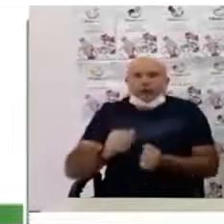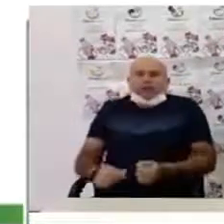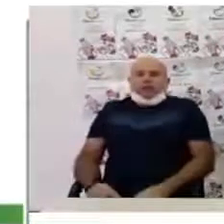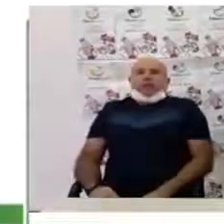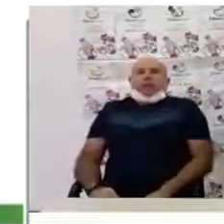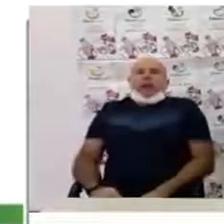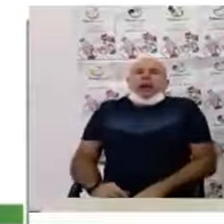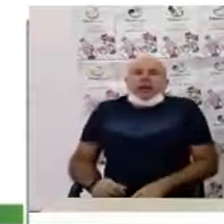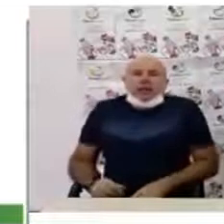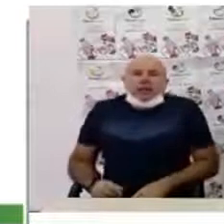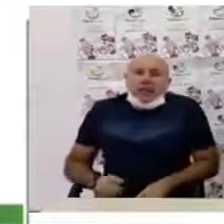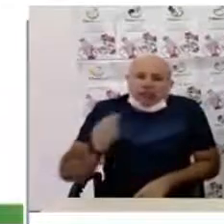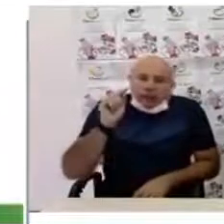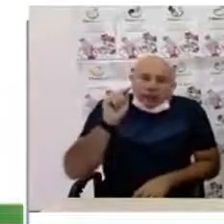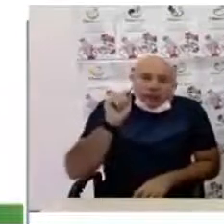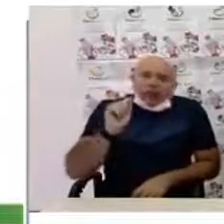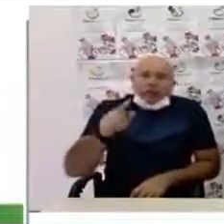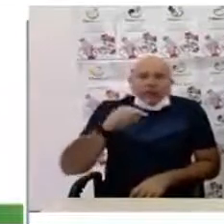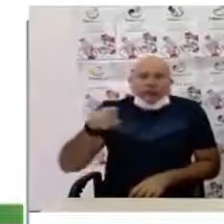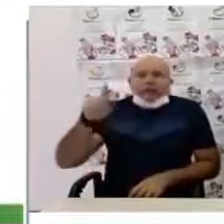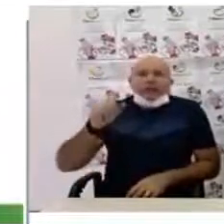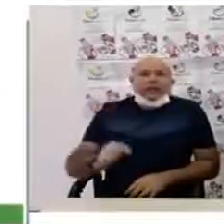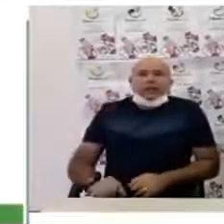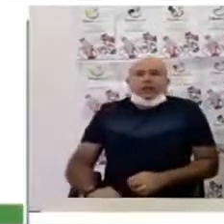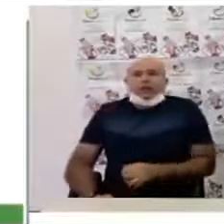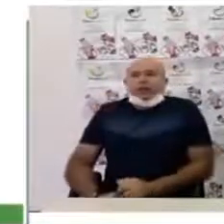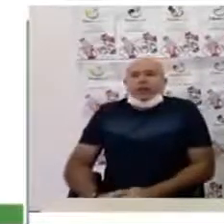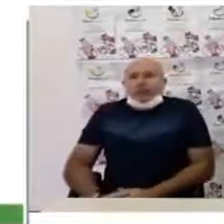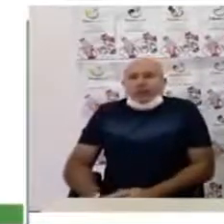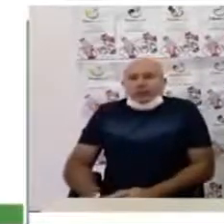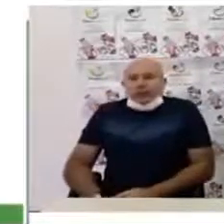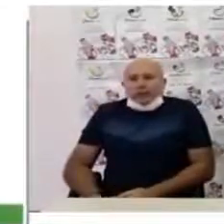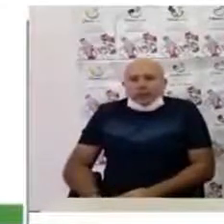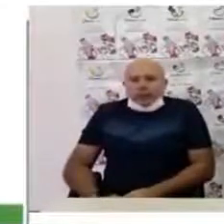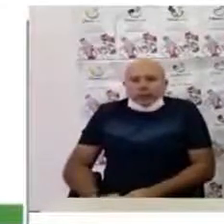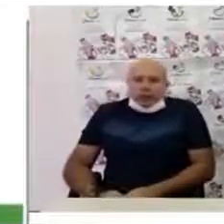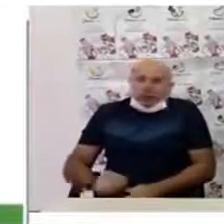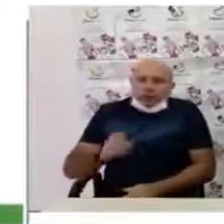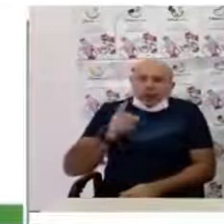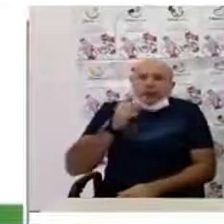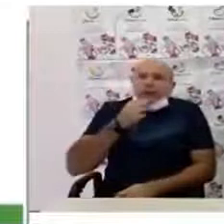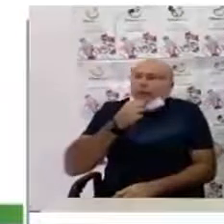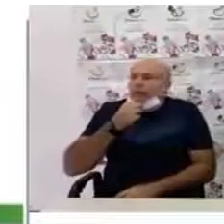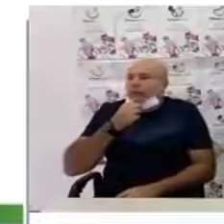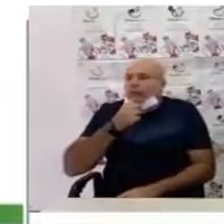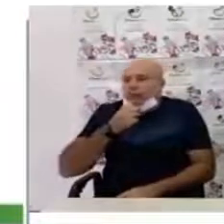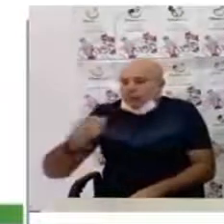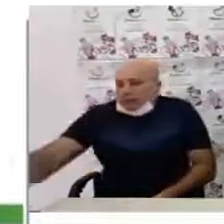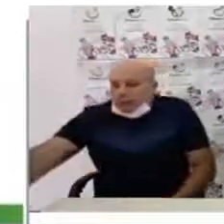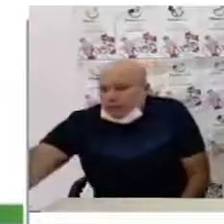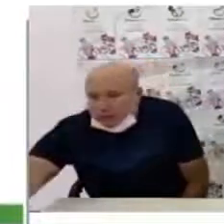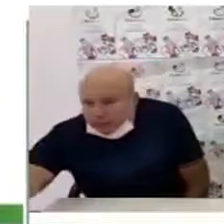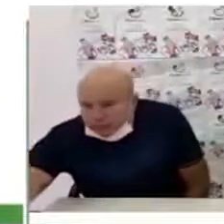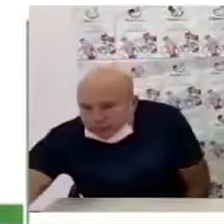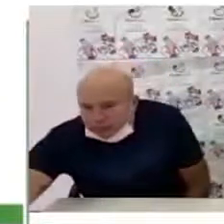alunos que estão aí na nossa live. Qualquer dúvida, vai mandando aí que nós estamos anotando para a gente responder no final. Fique atento. Ok.